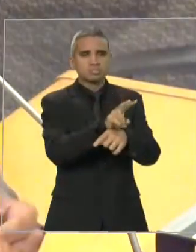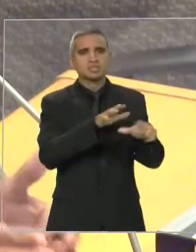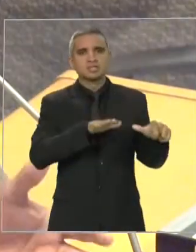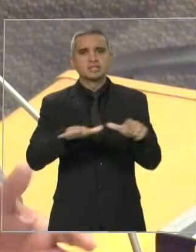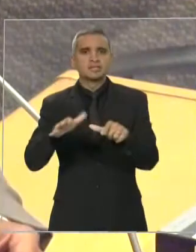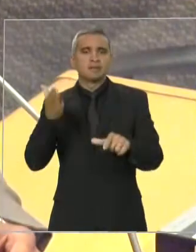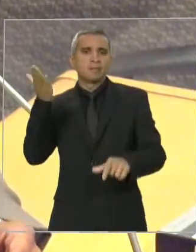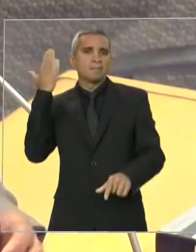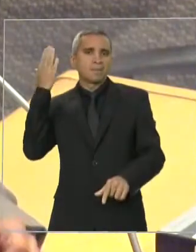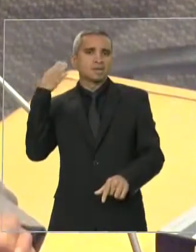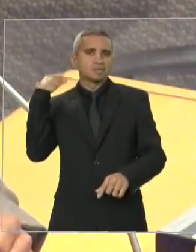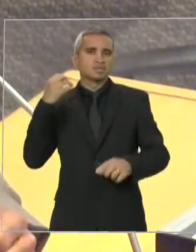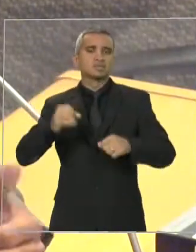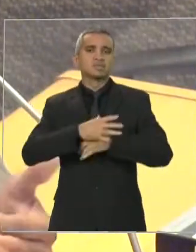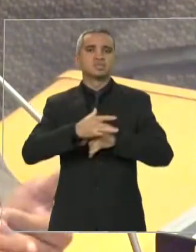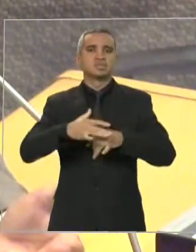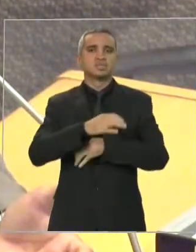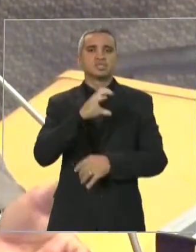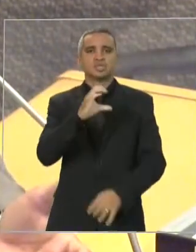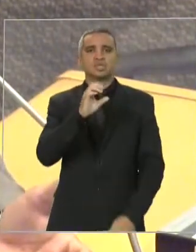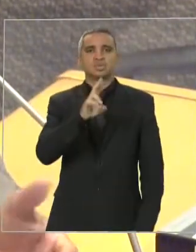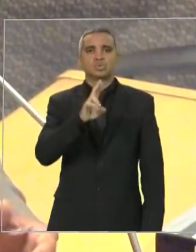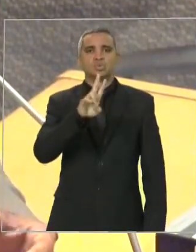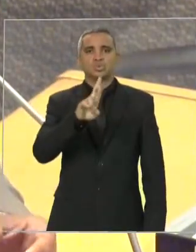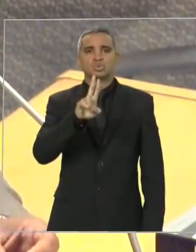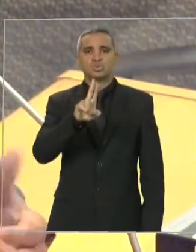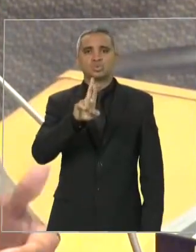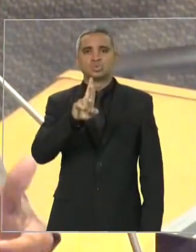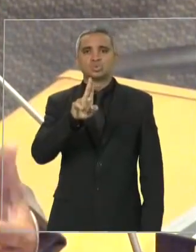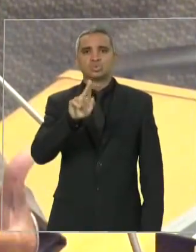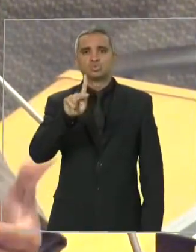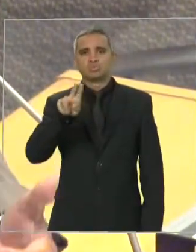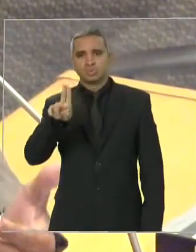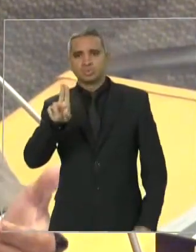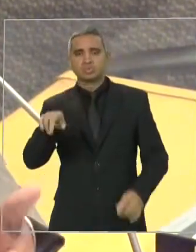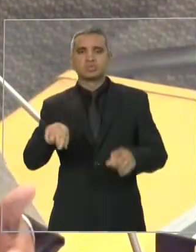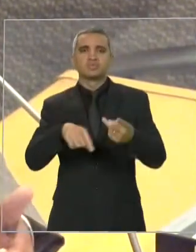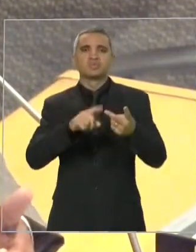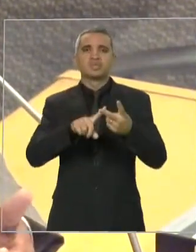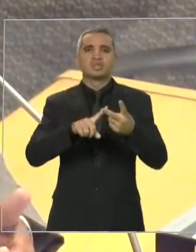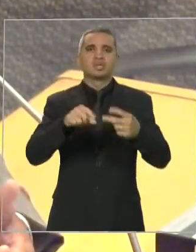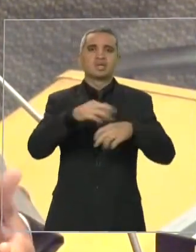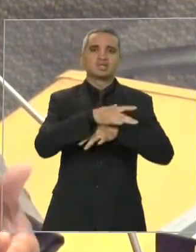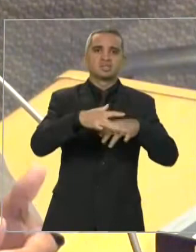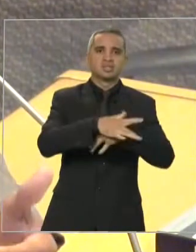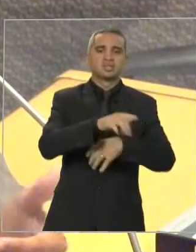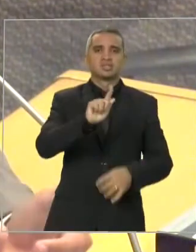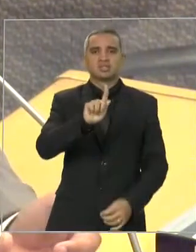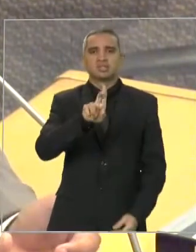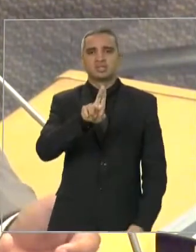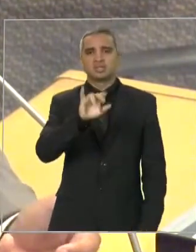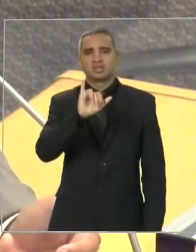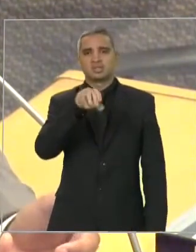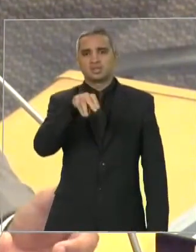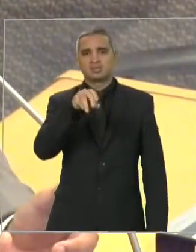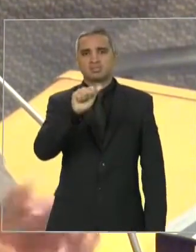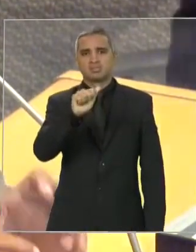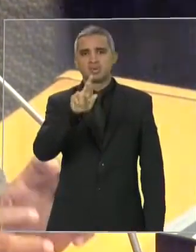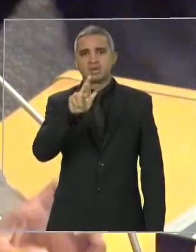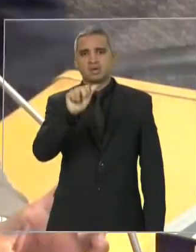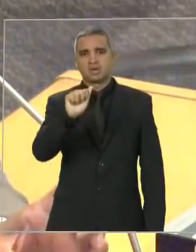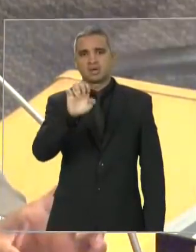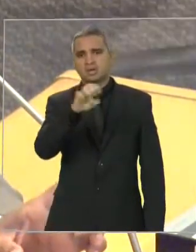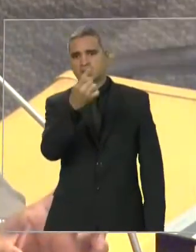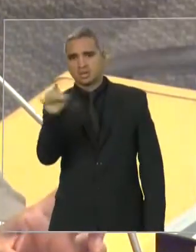Cururupu, com o mesmo problema, da cidade de Guimarães, ou seja, muitas cidades, não só da Baixada, mas de todo o Estado do Maranhão,